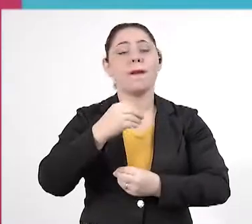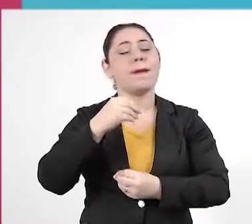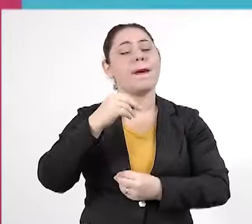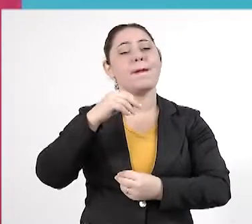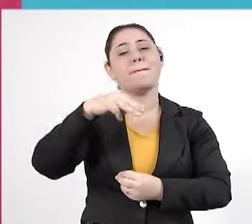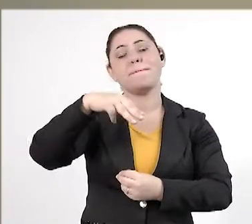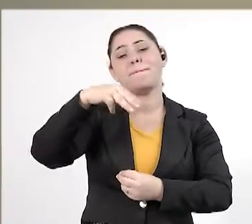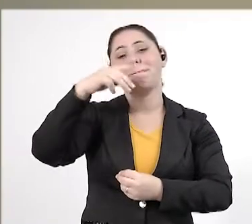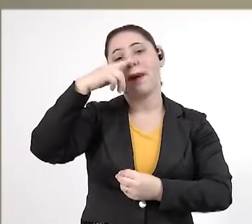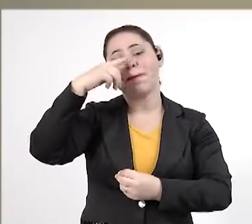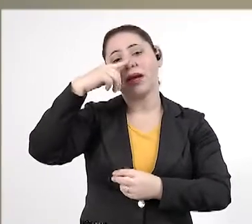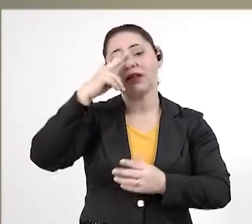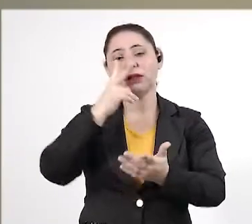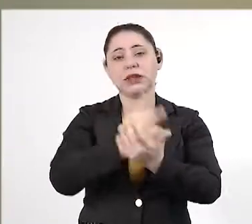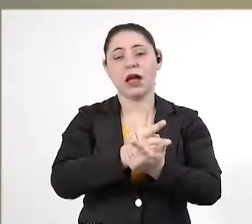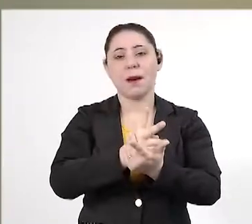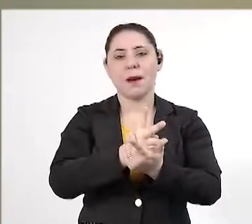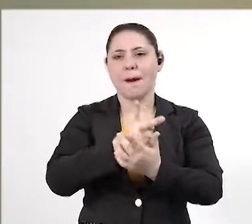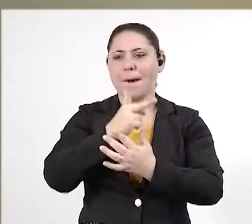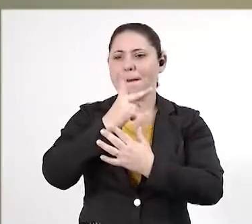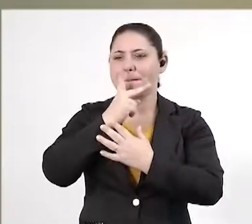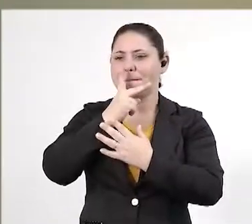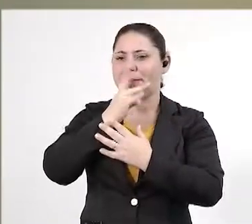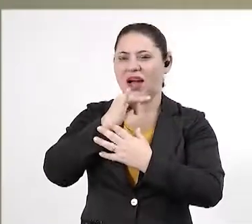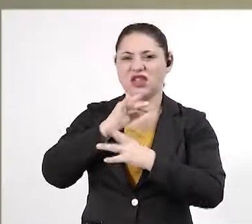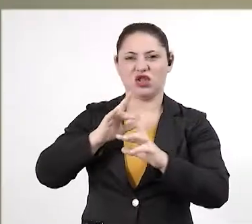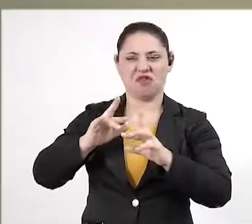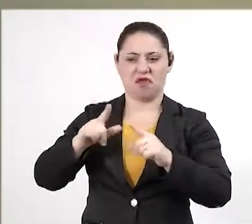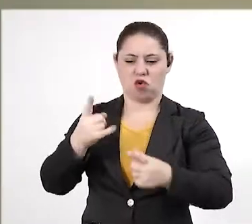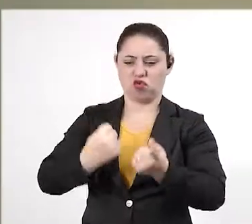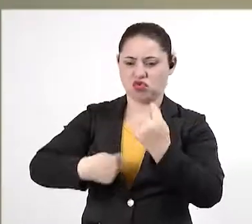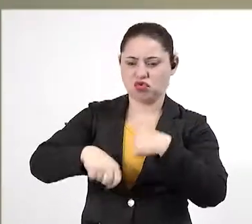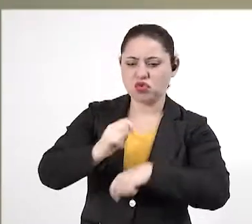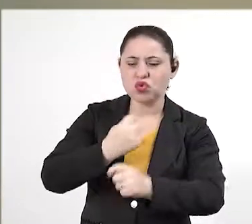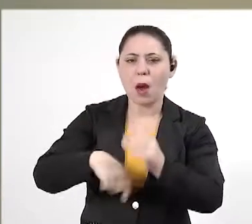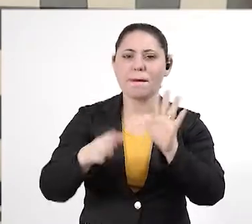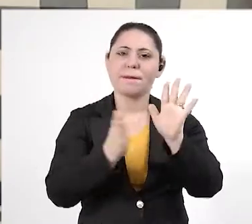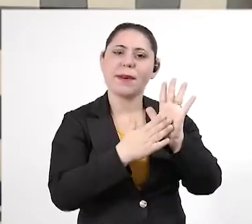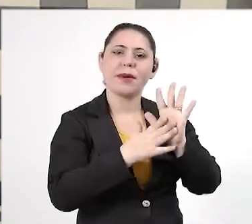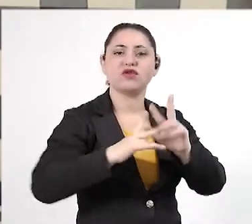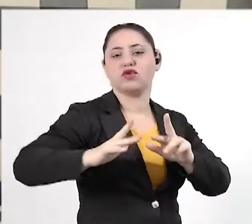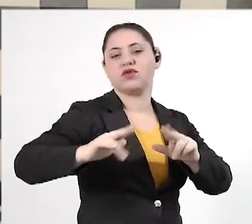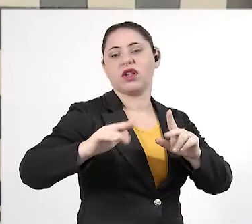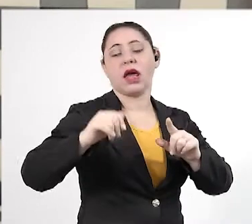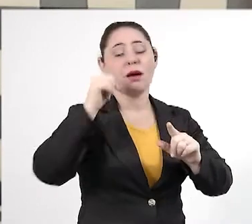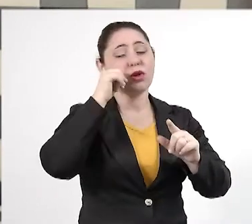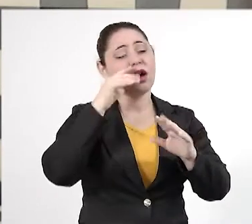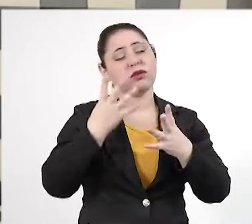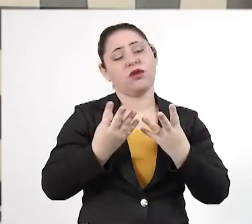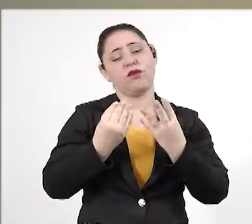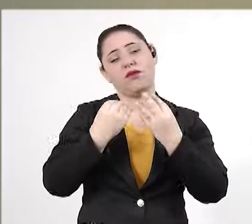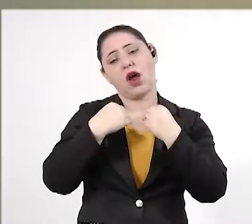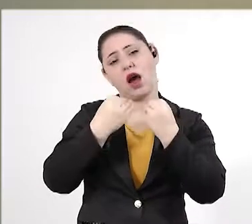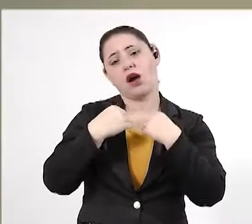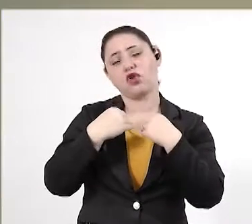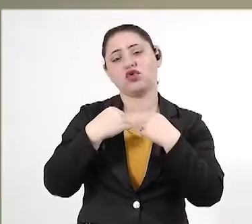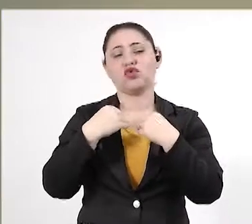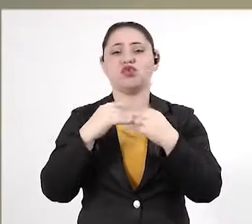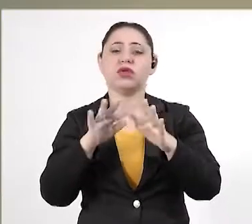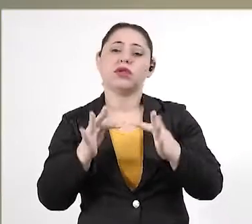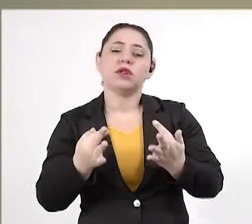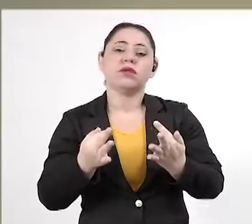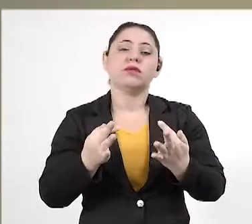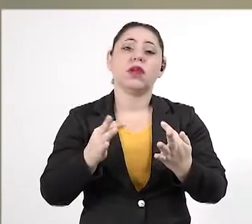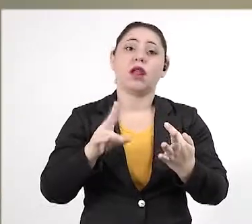a maternagem, e o homem com outro papel, o papel de gestor, de administrador, enquanto a mulher é aquele ser frágil.